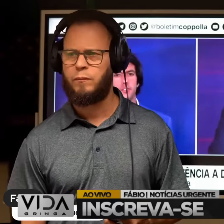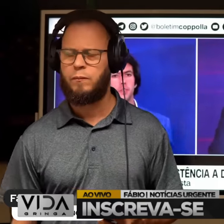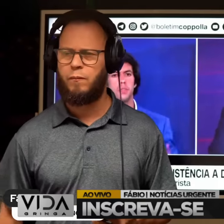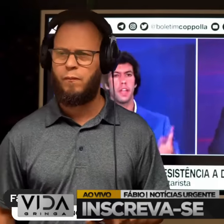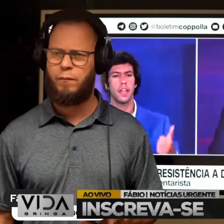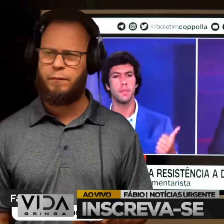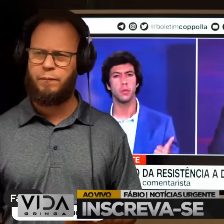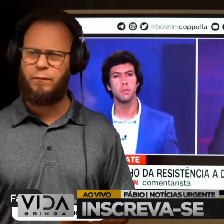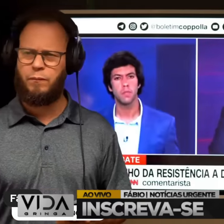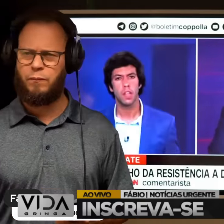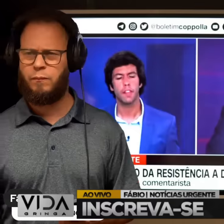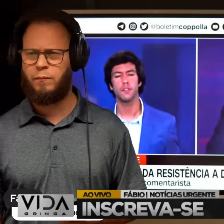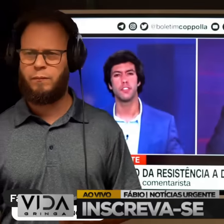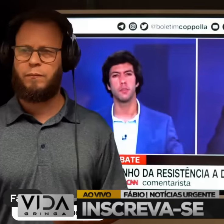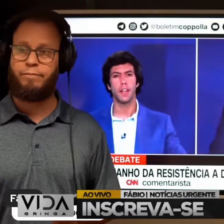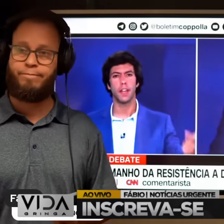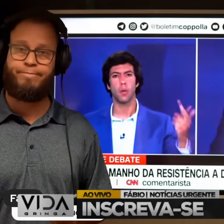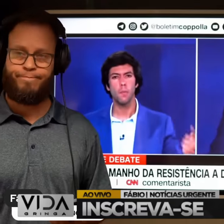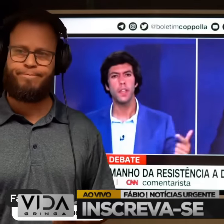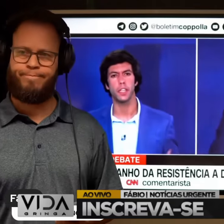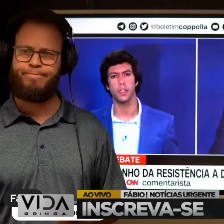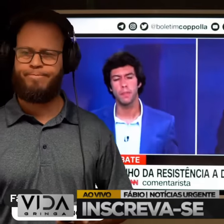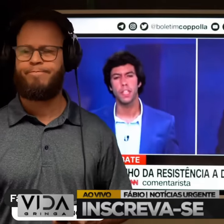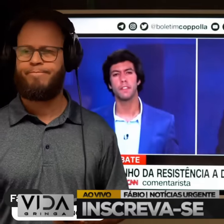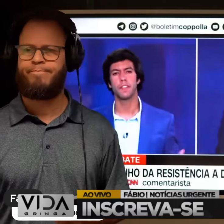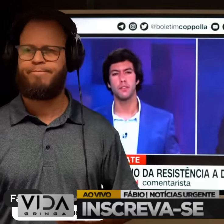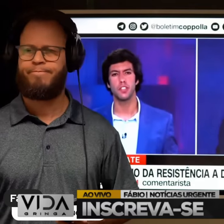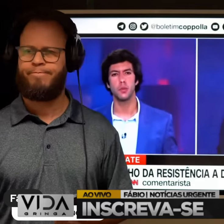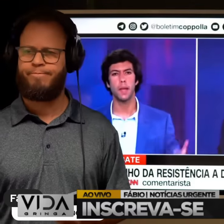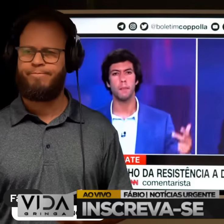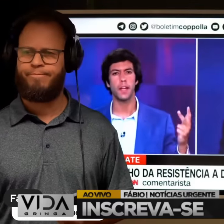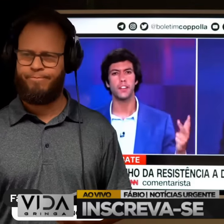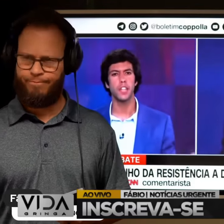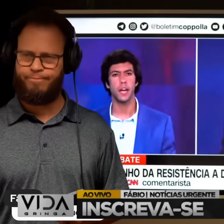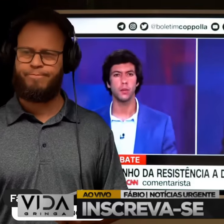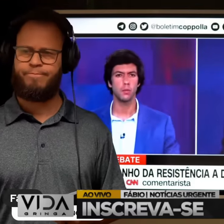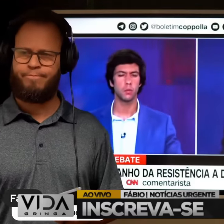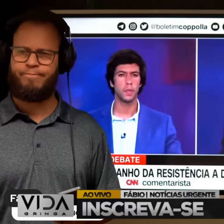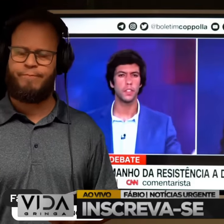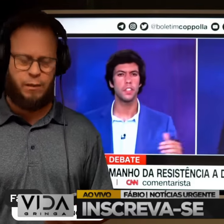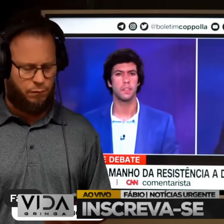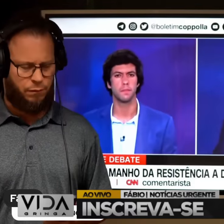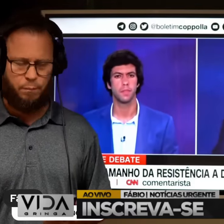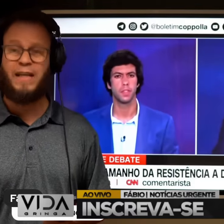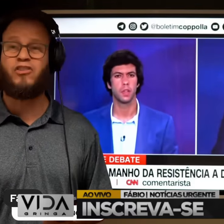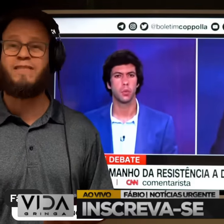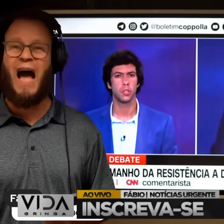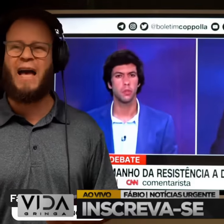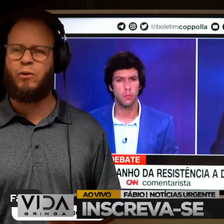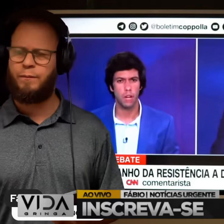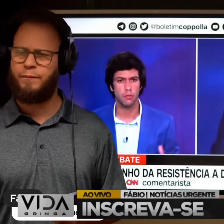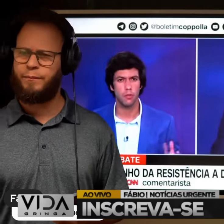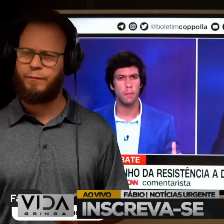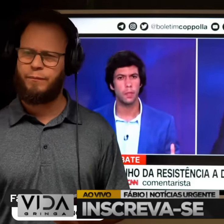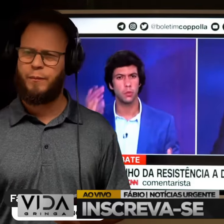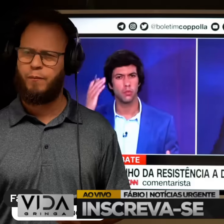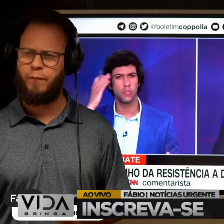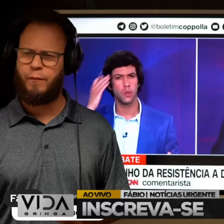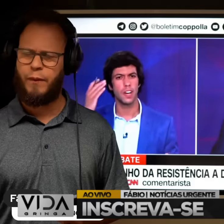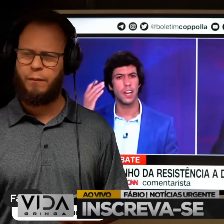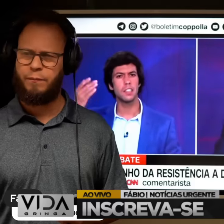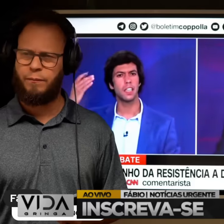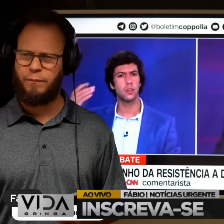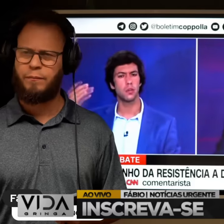Flávio Dino é amigo. Flávio Dino é companheiro. E Flávio Dino é partidário. Partidário. A julgar pelo